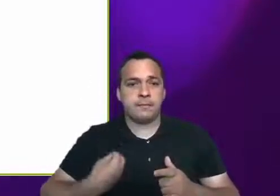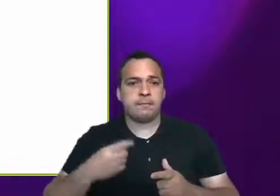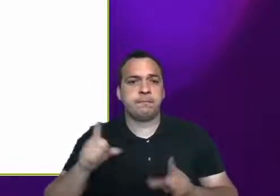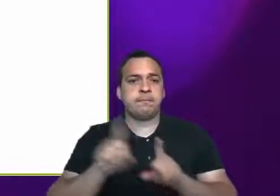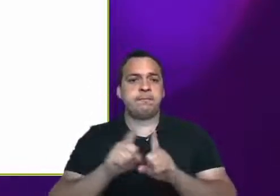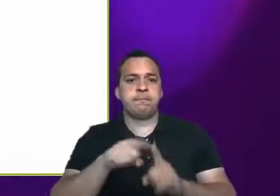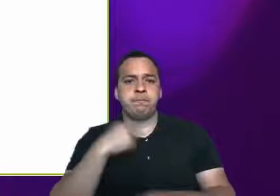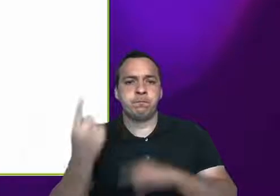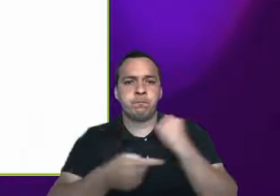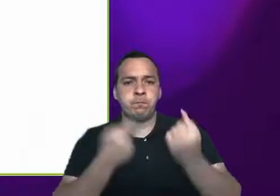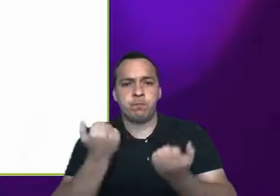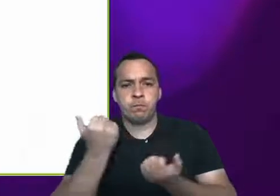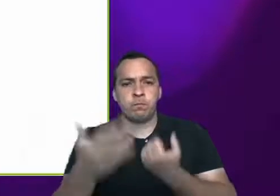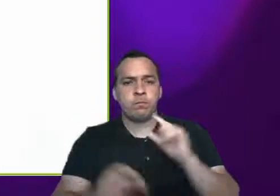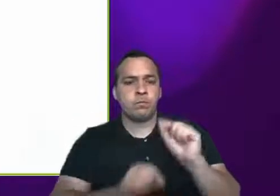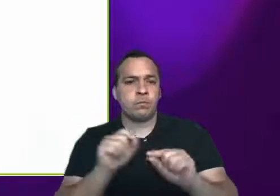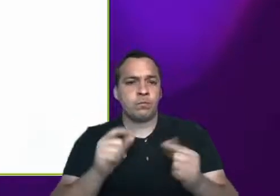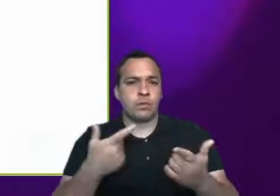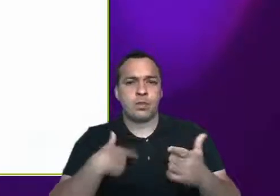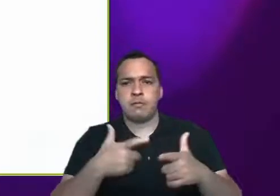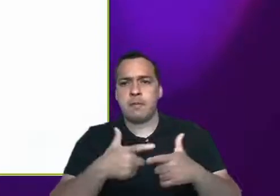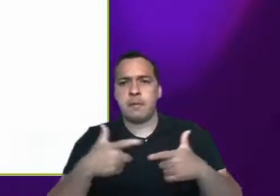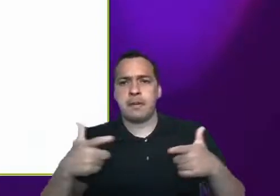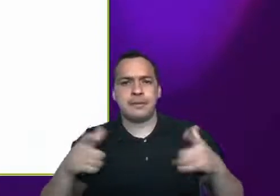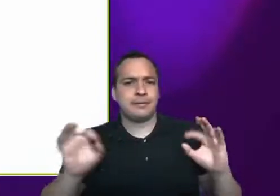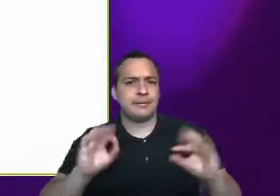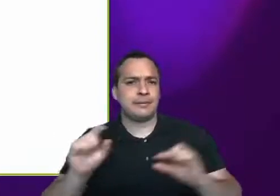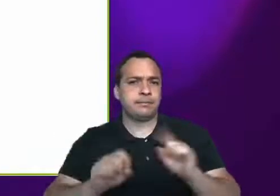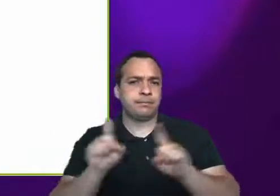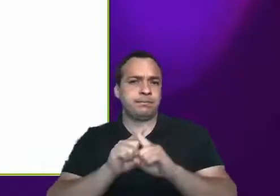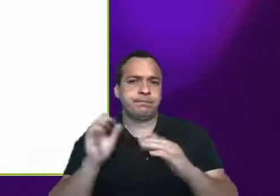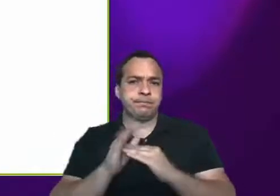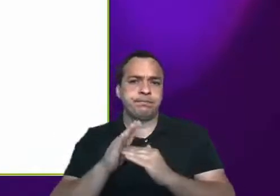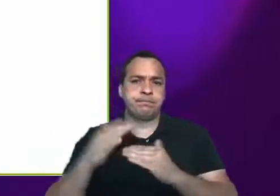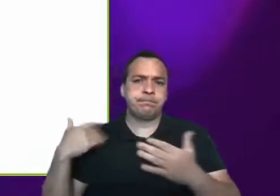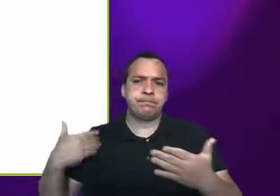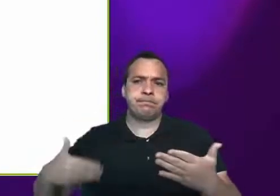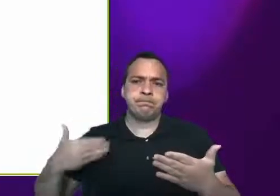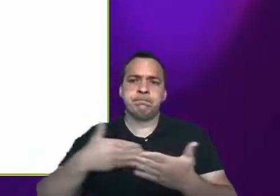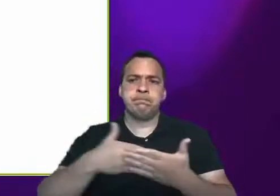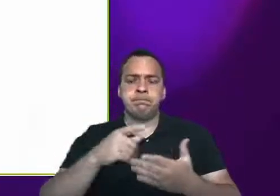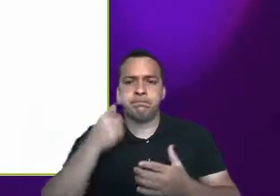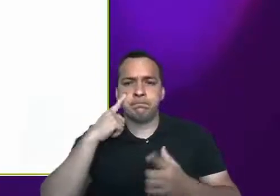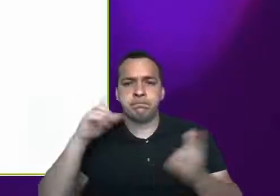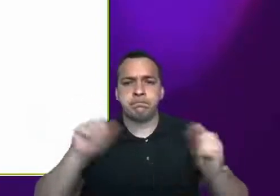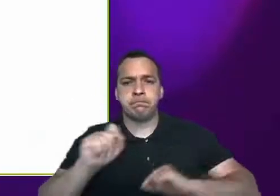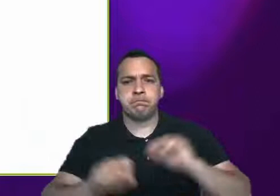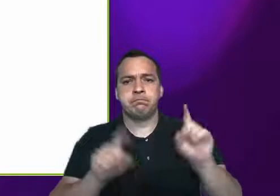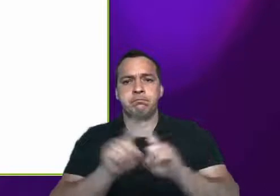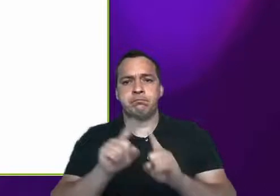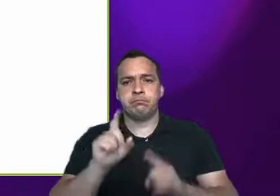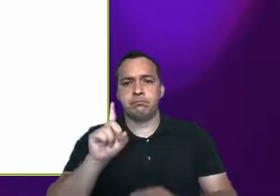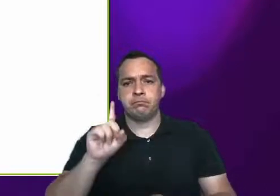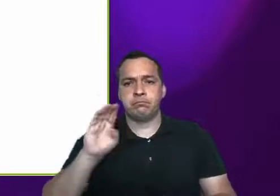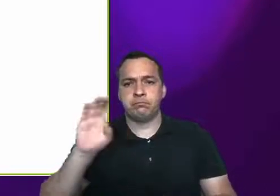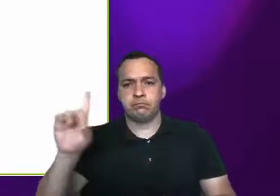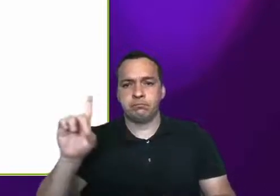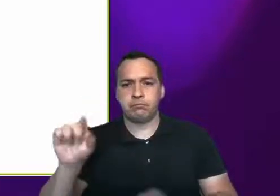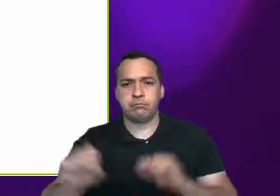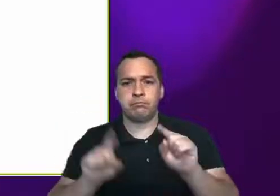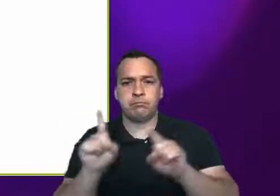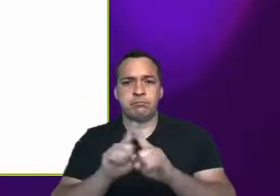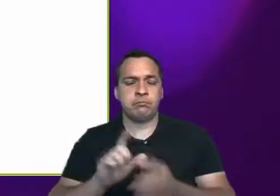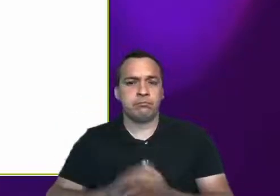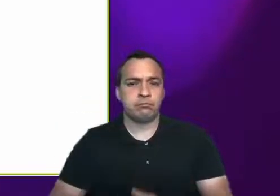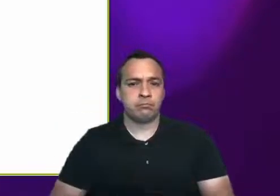donor, no que, creció. na verdade, Y en los é uma últimos realidade que na años, Itália la não posibilidad cresceu, del e nos DCD últimos donors, anos temos que,